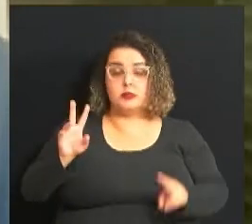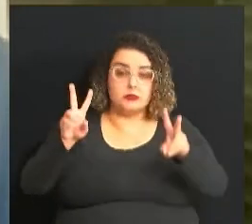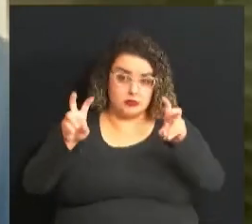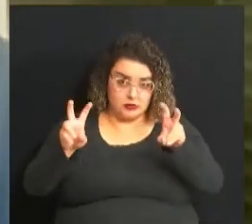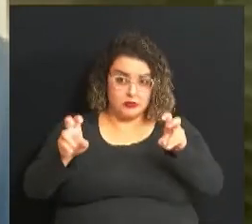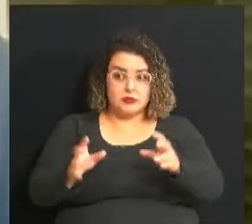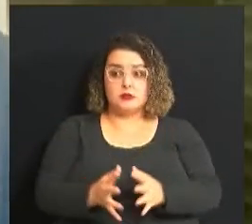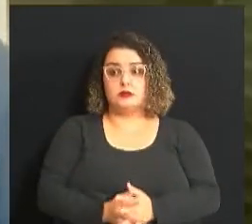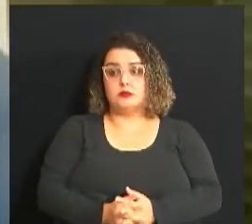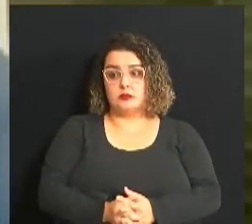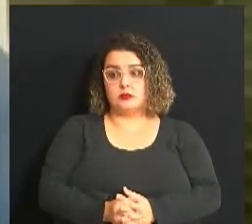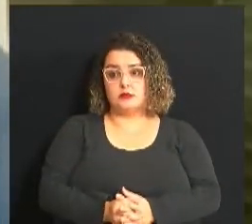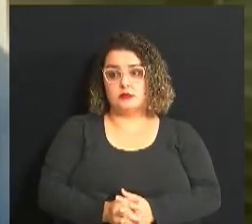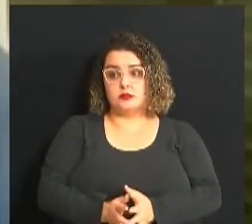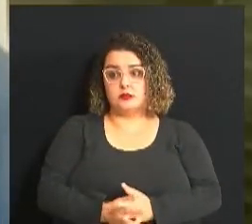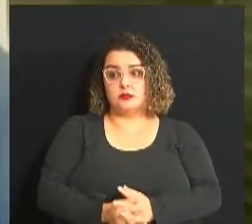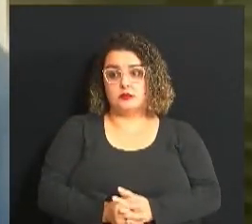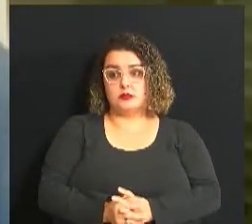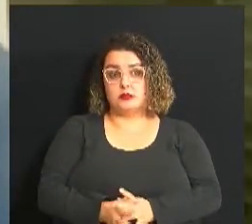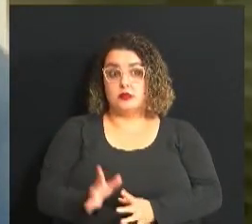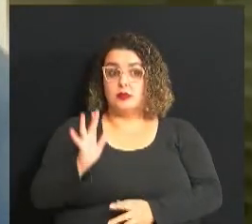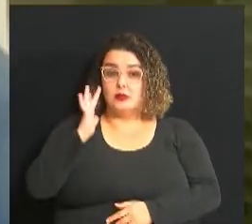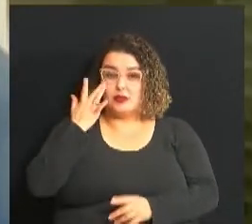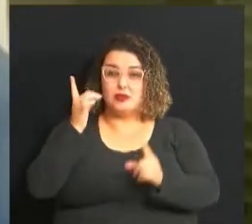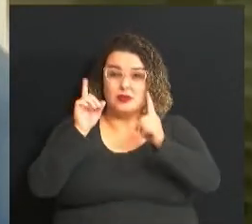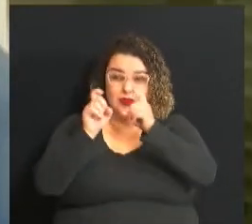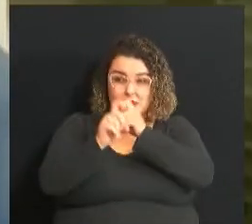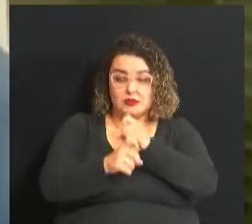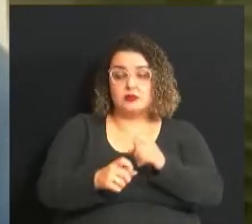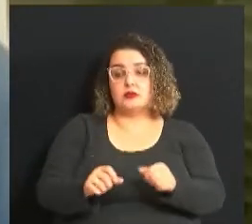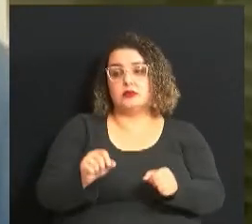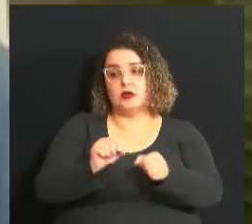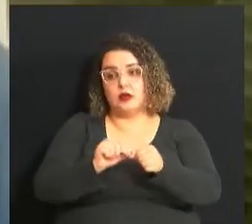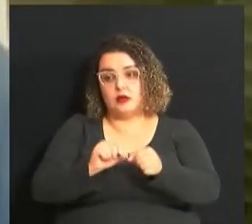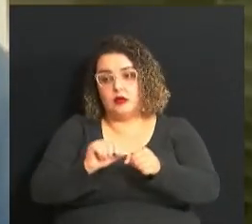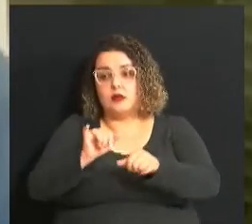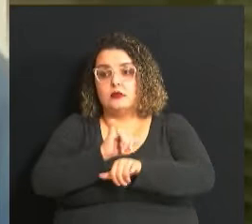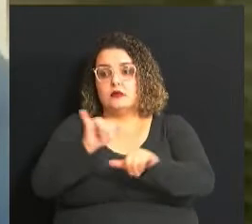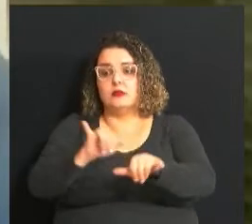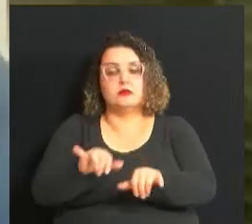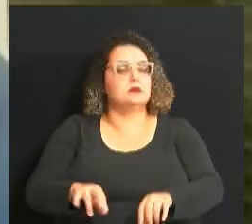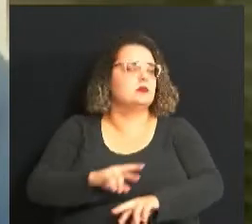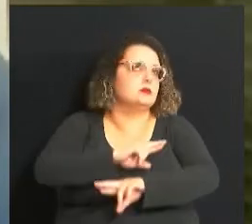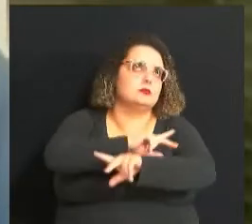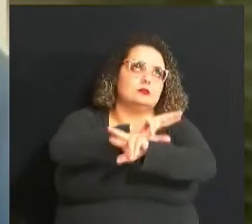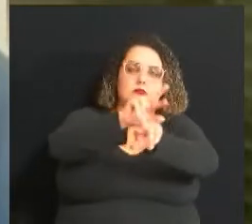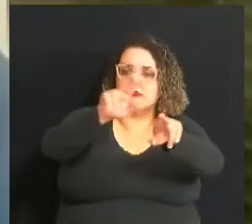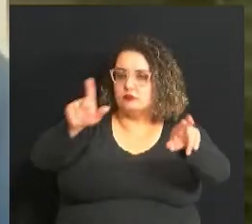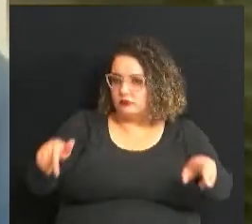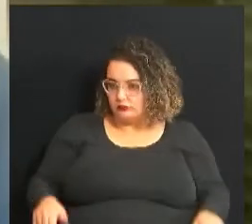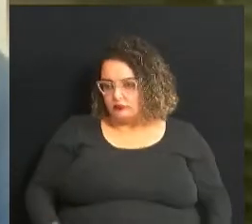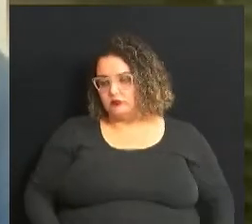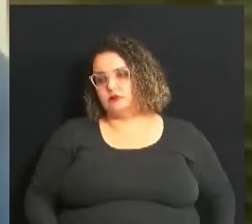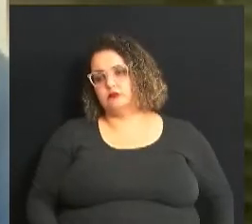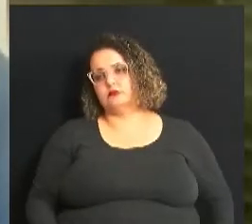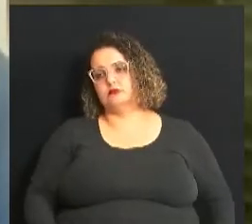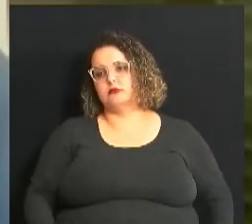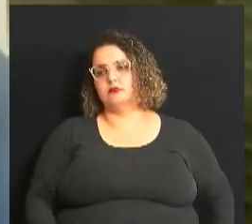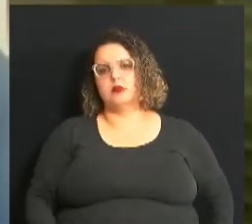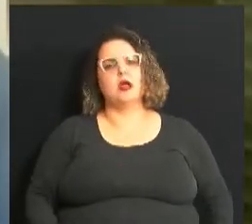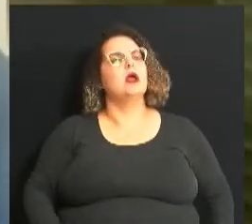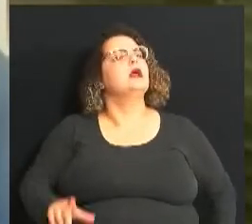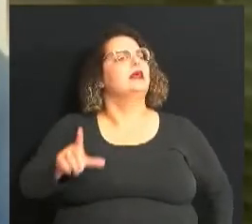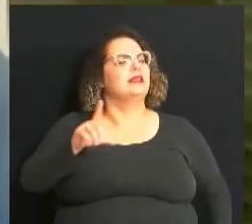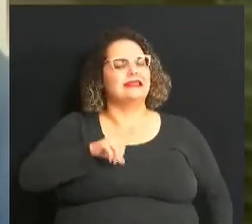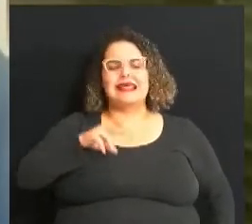que eu acho que é até delicado e eu tenho feito campanhas das mais diversas em relação a isso. Ele tem toda a razão no que ele